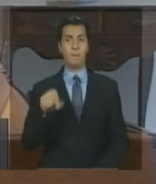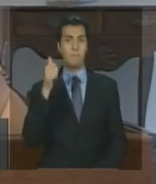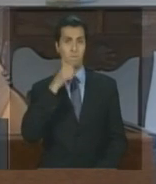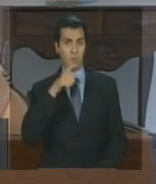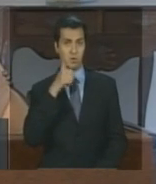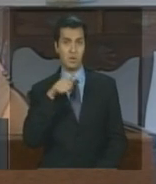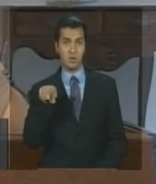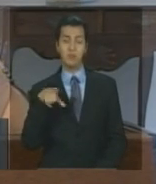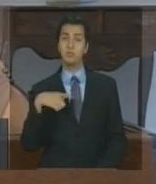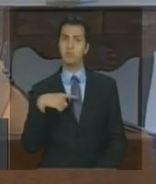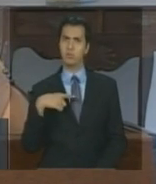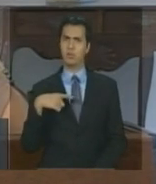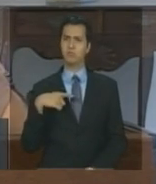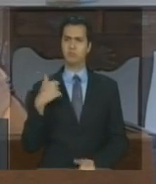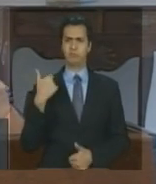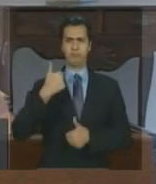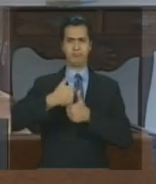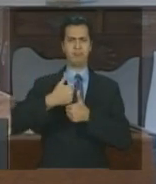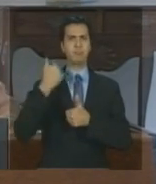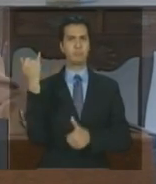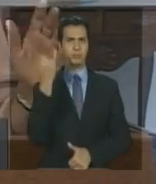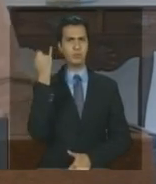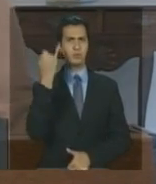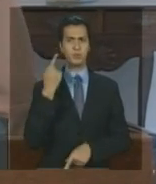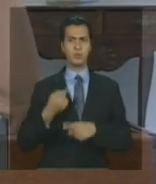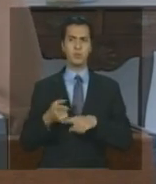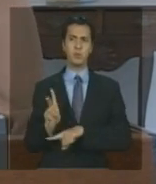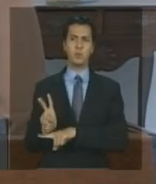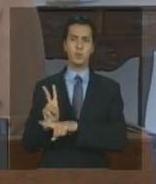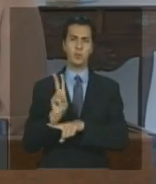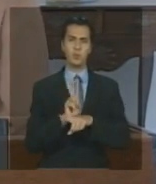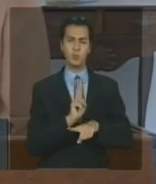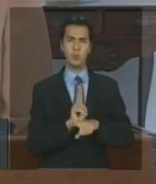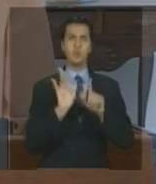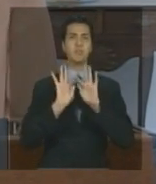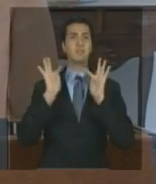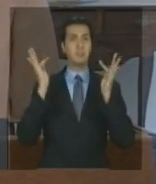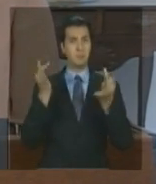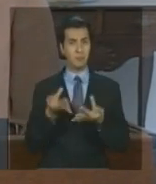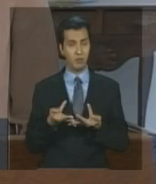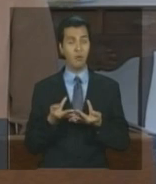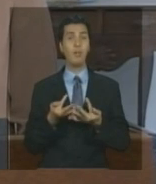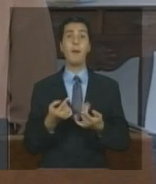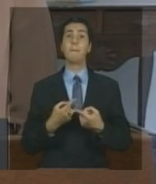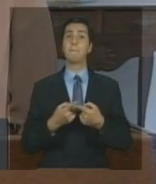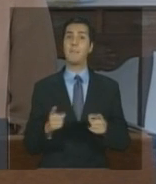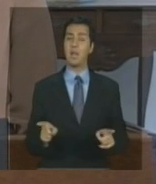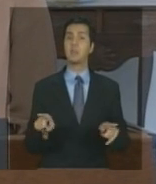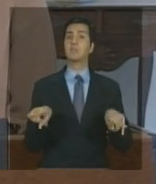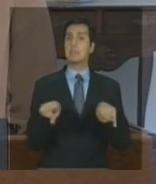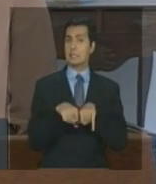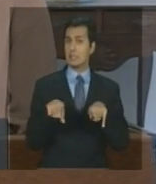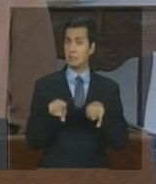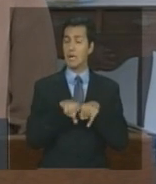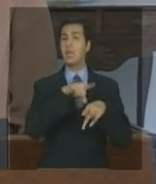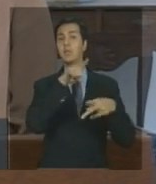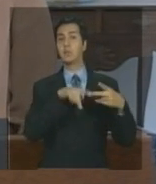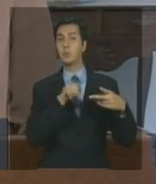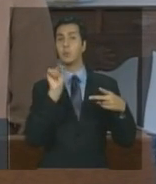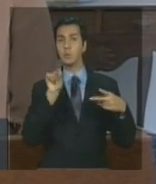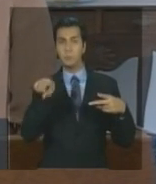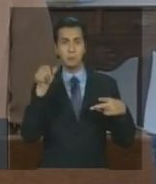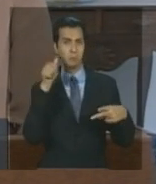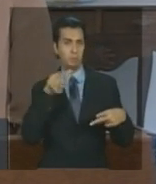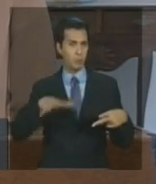sociedade brasileira papel de destaque quando se trata do cuidado da família e dos filhos. The project